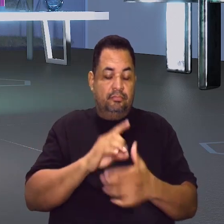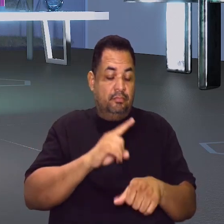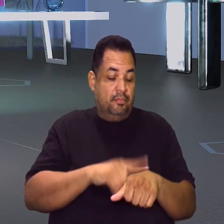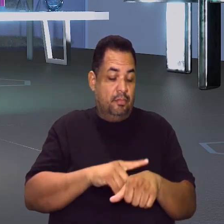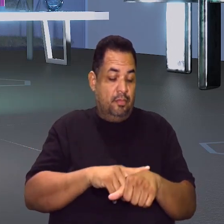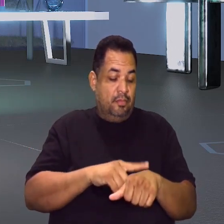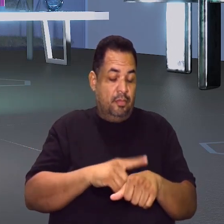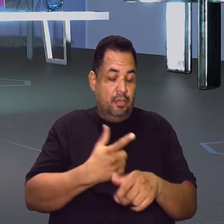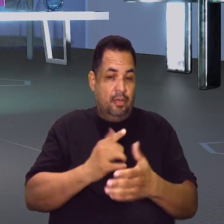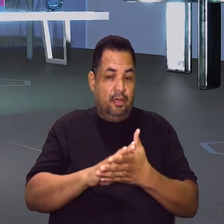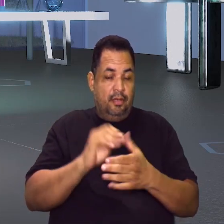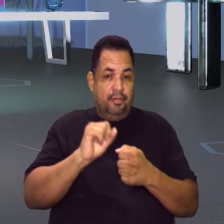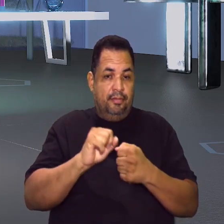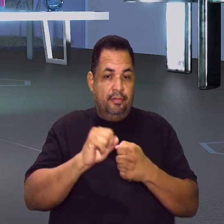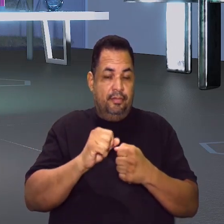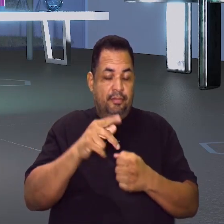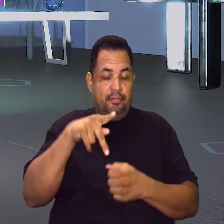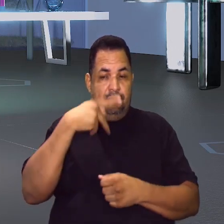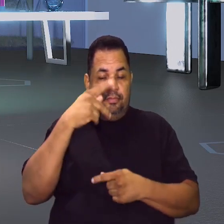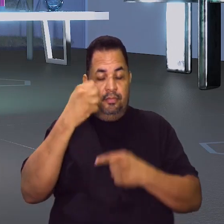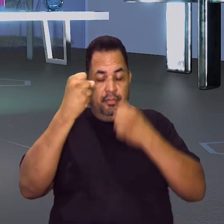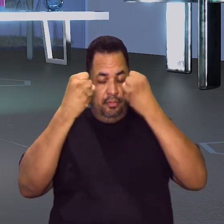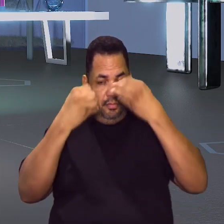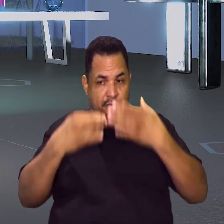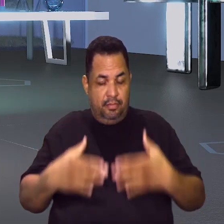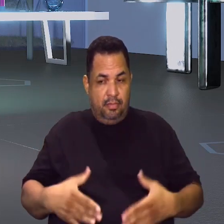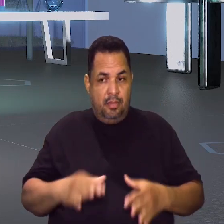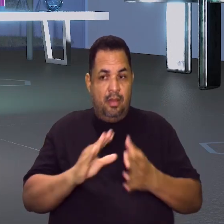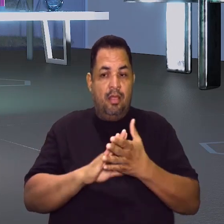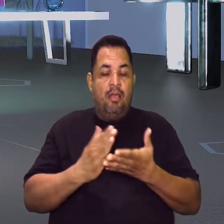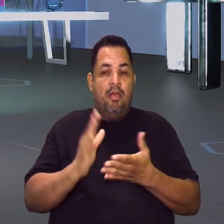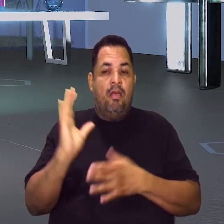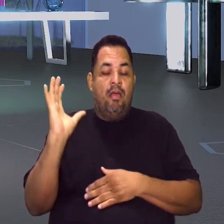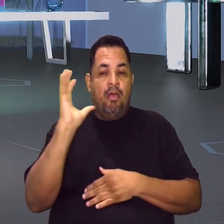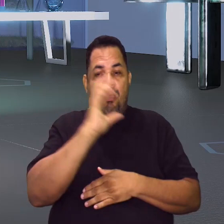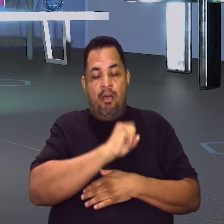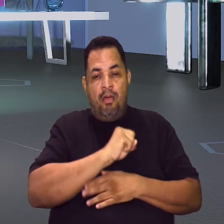a pouco ainda para fazer comentário, fazer uma